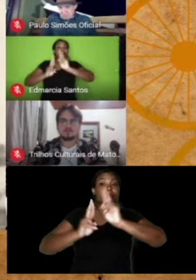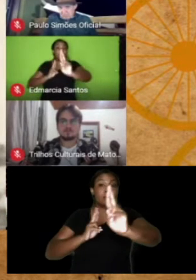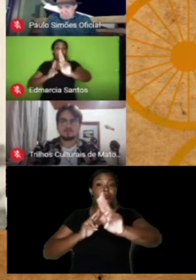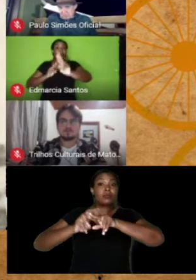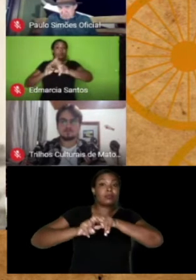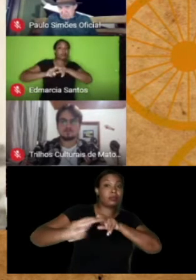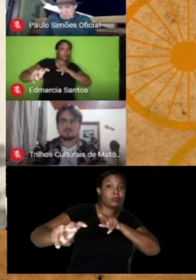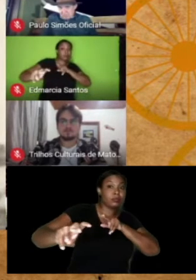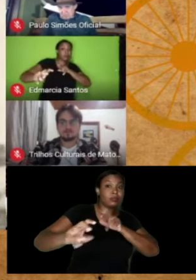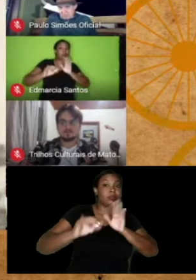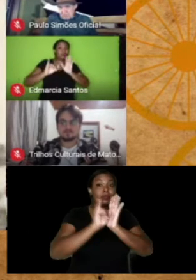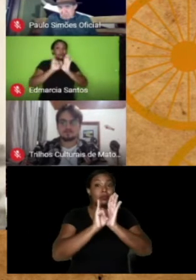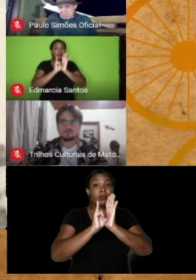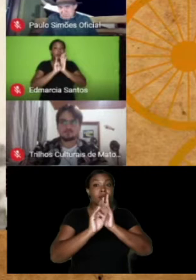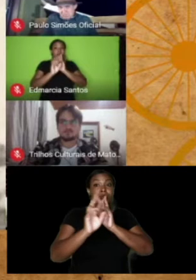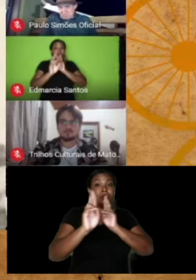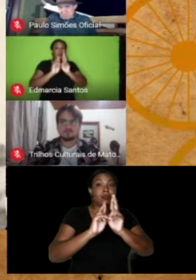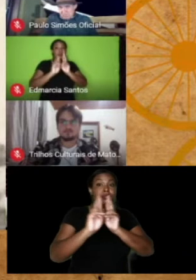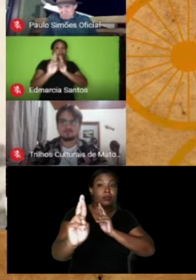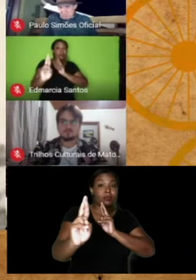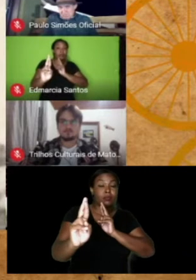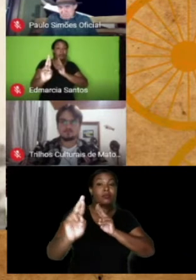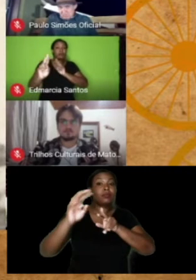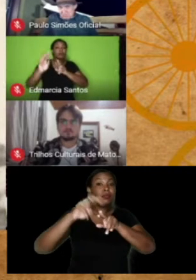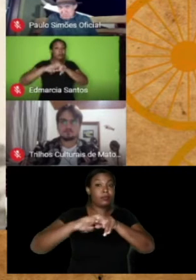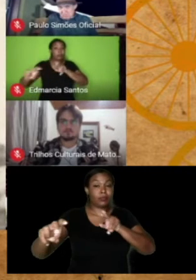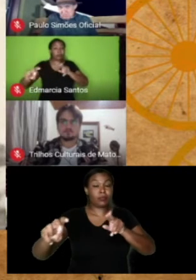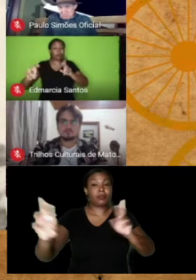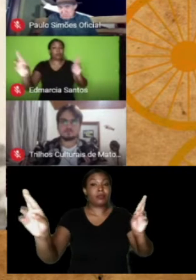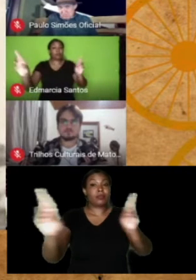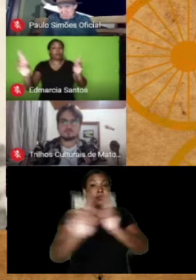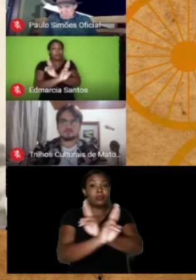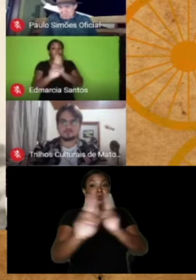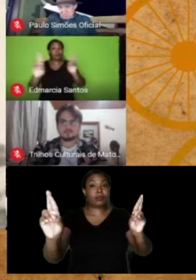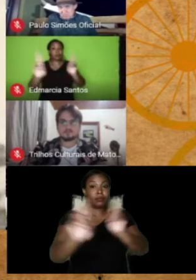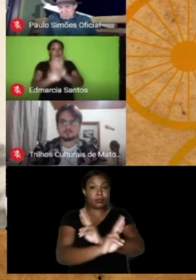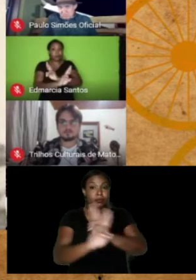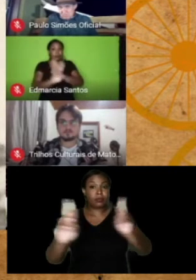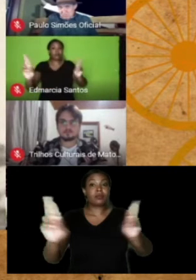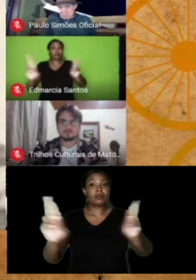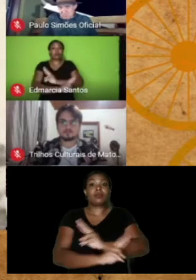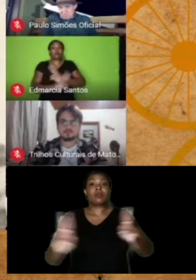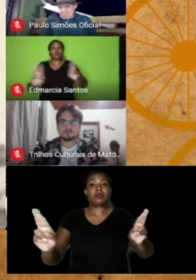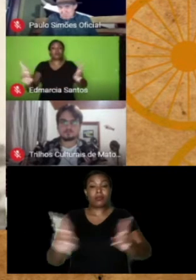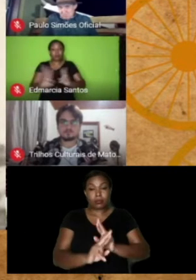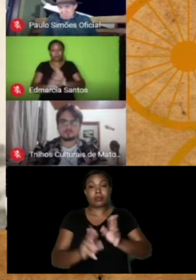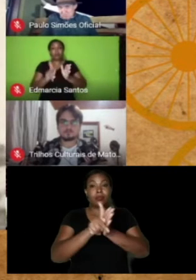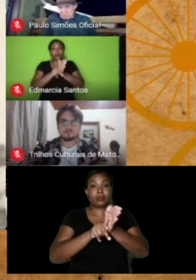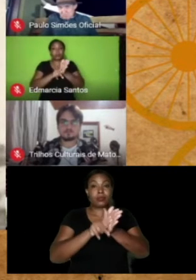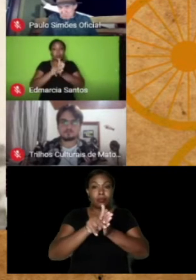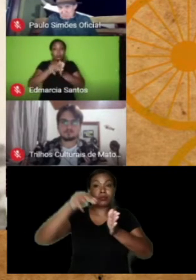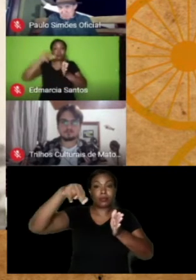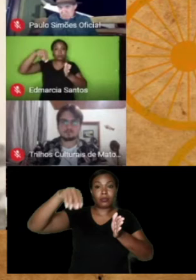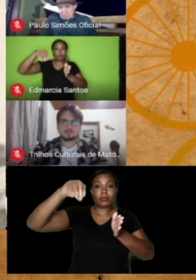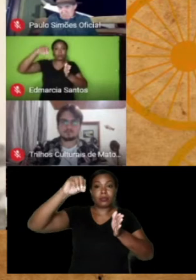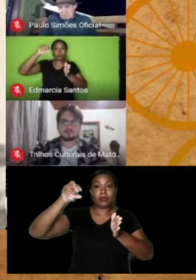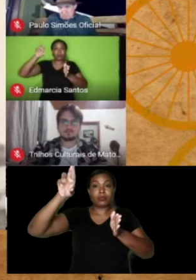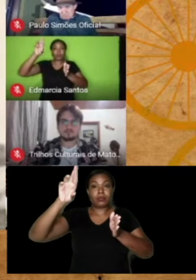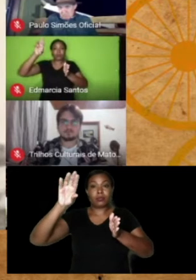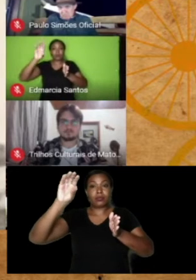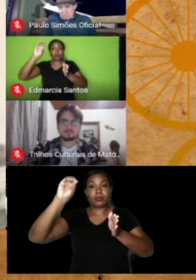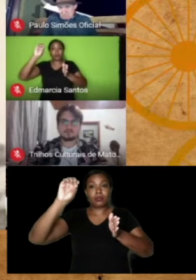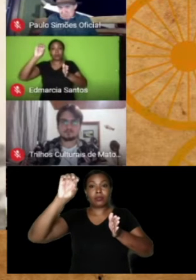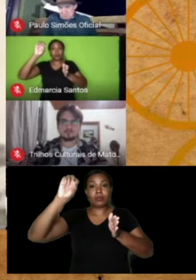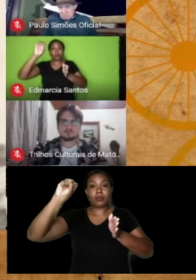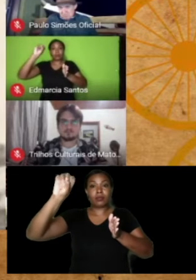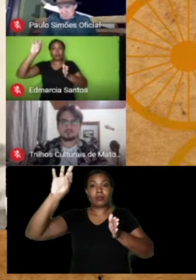ferrovia, né? A noroeste do Brasil, ela ainda é a grande noroeste. Nós, às vezes, somos tupiniquim de